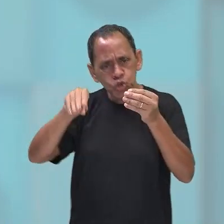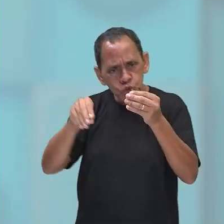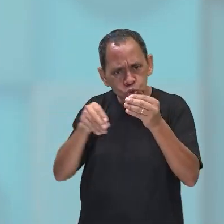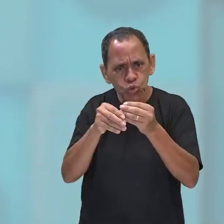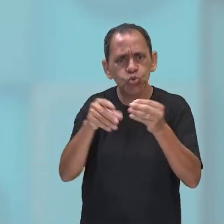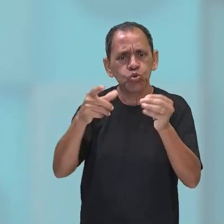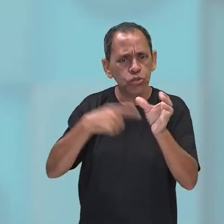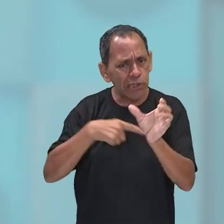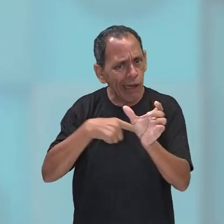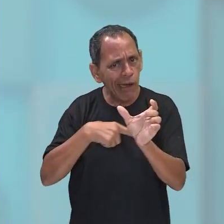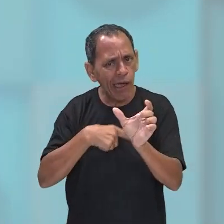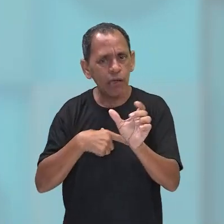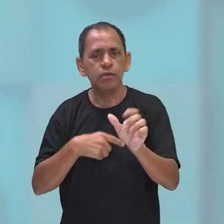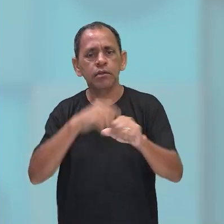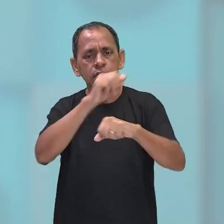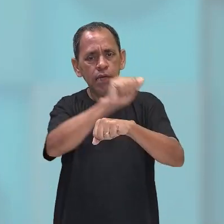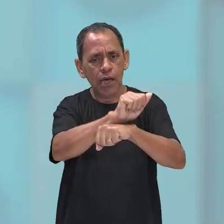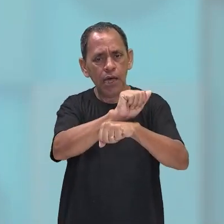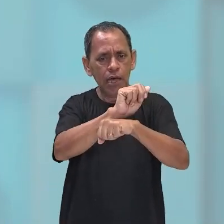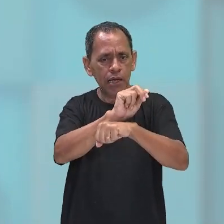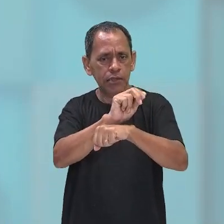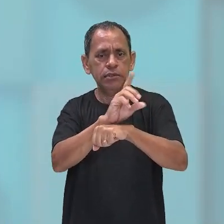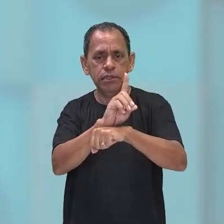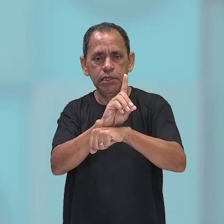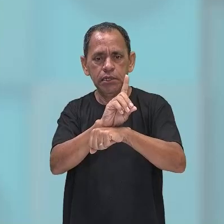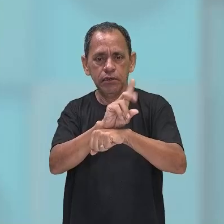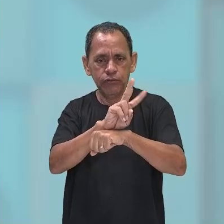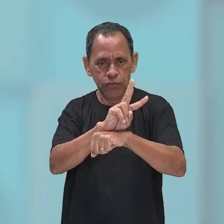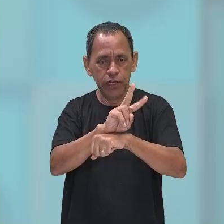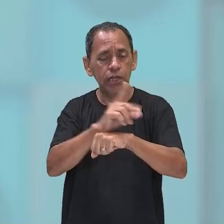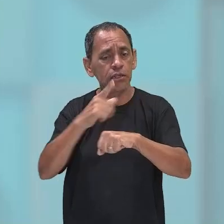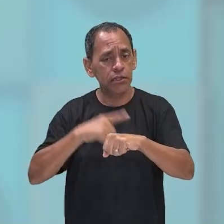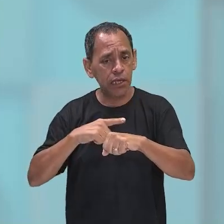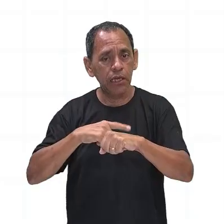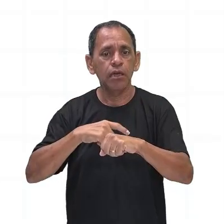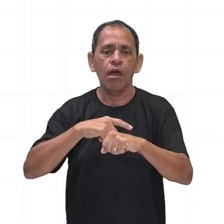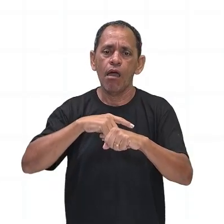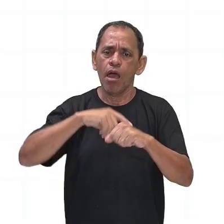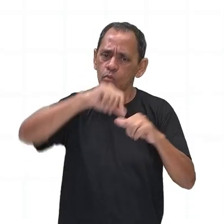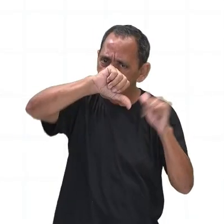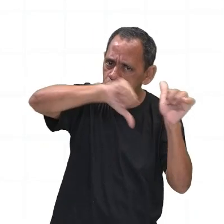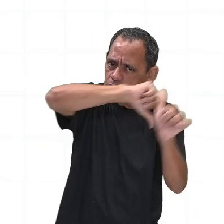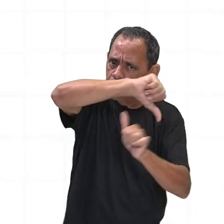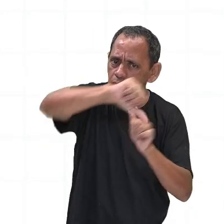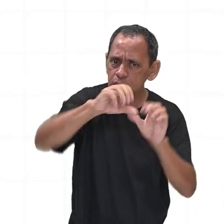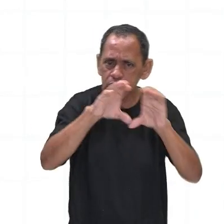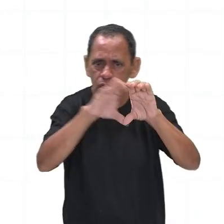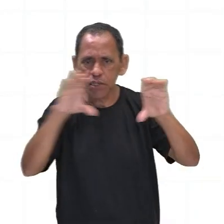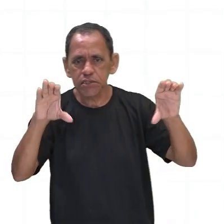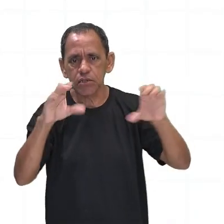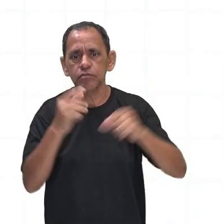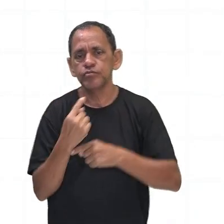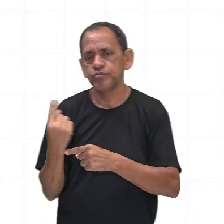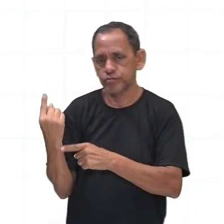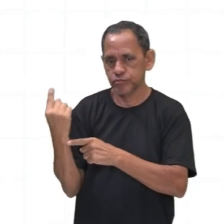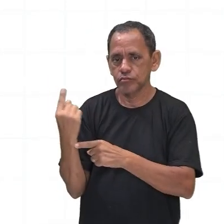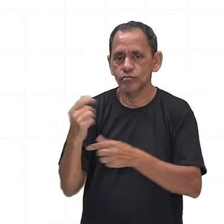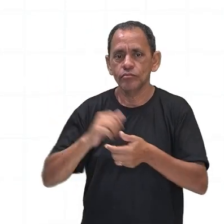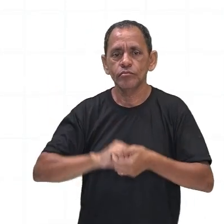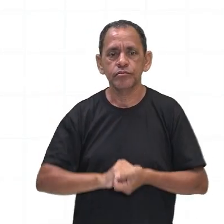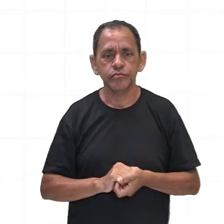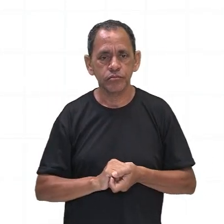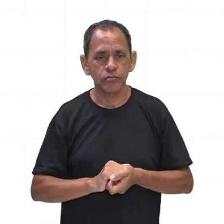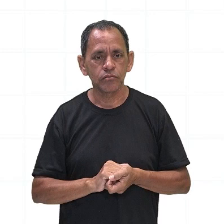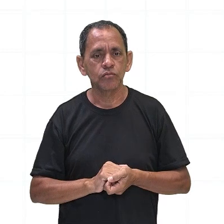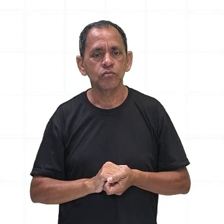de sentido na oração, ok? Então, voltando mais uma vez aí ao nosso texto, só para reforçar, a adjunta